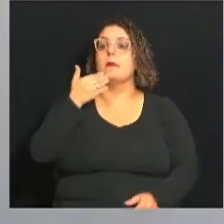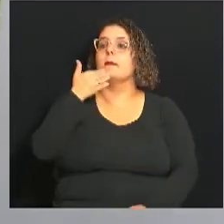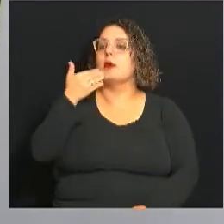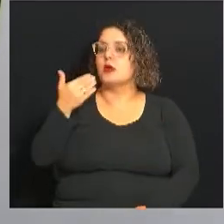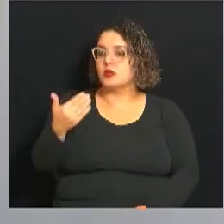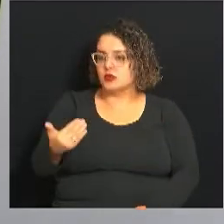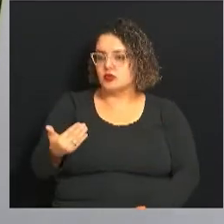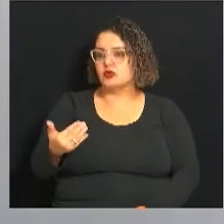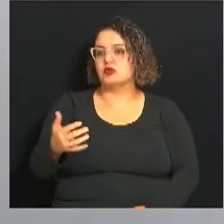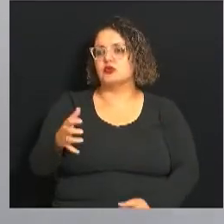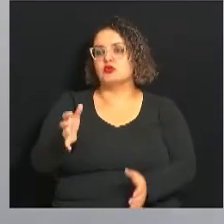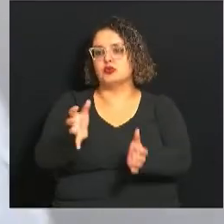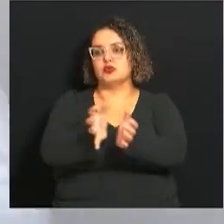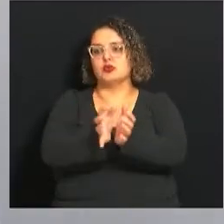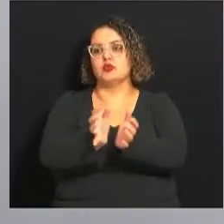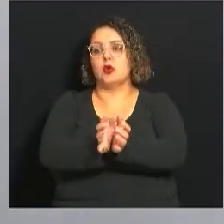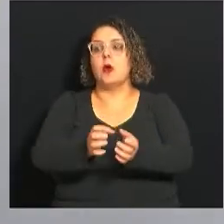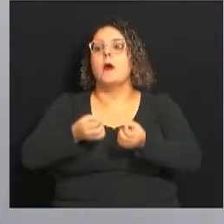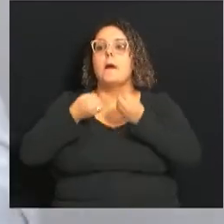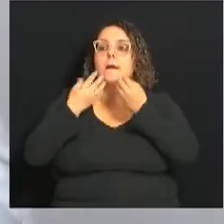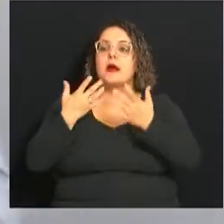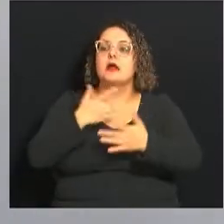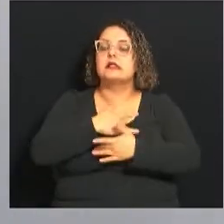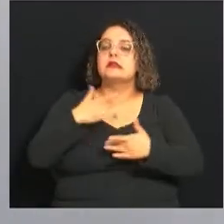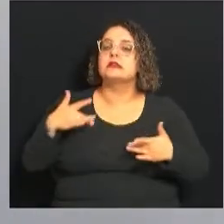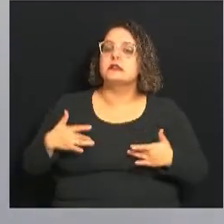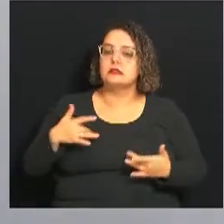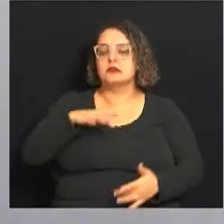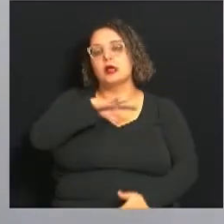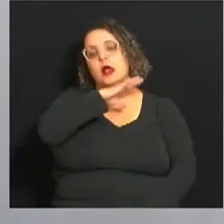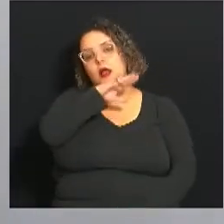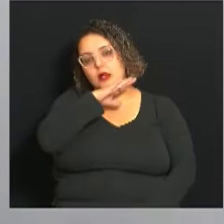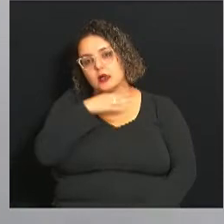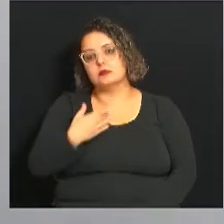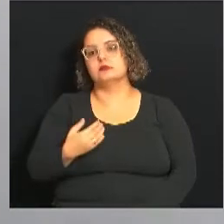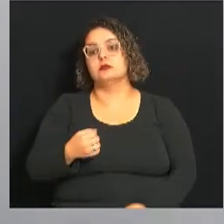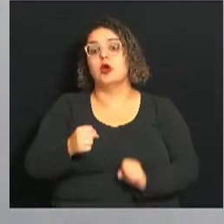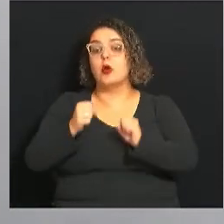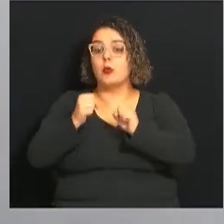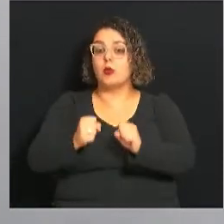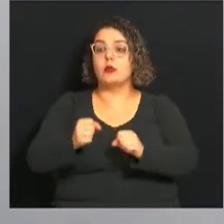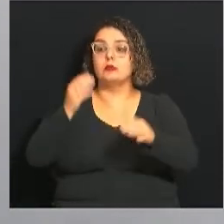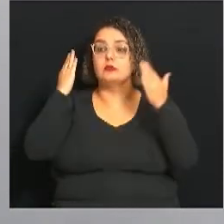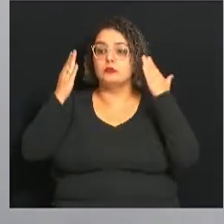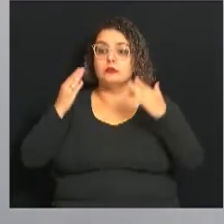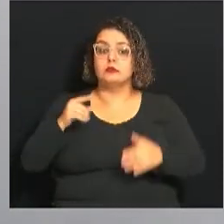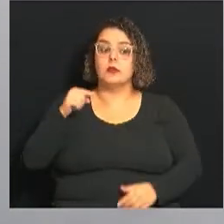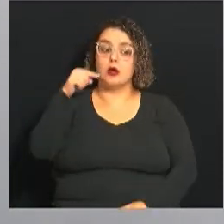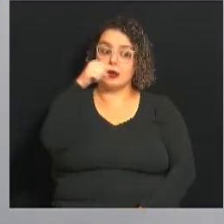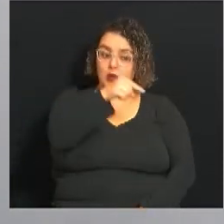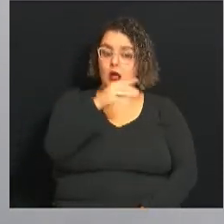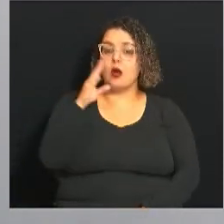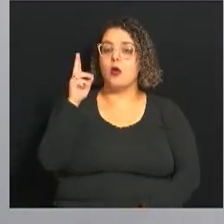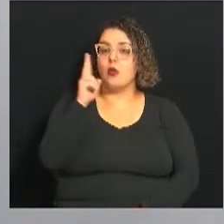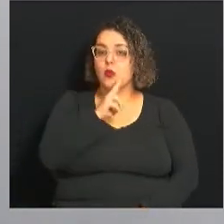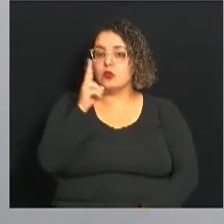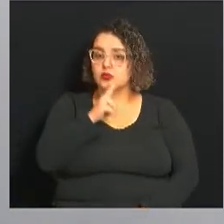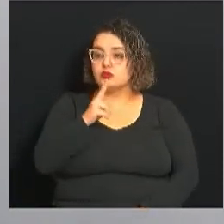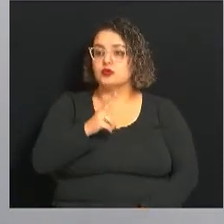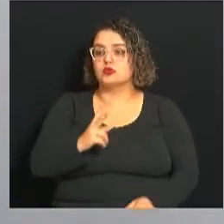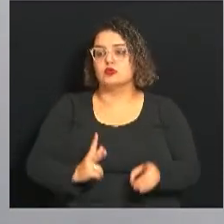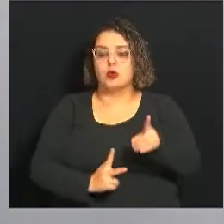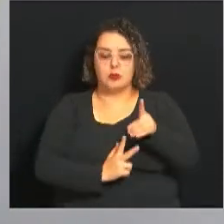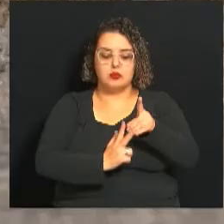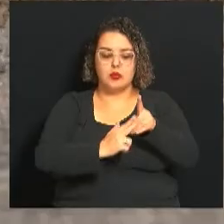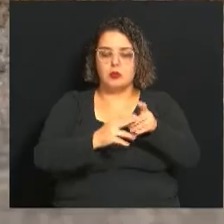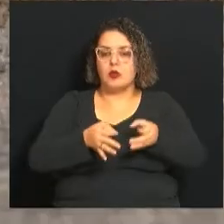do Departamento de Bem-Estar Animal a viabilidade de levar e colocar com caráter de urgência o Castramóvel na região do